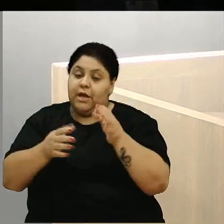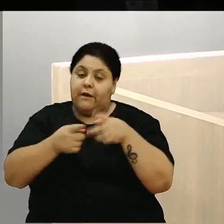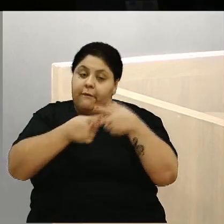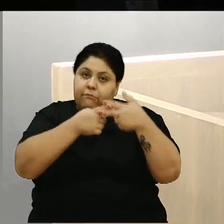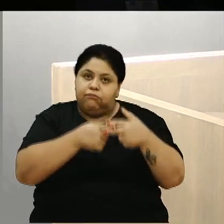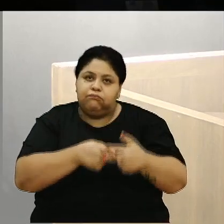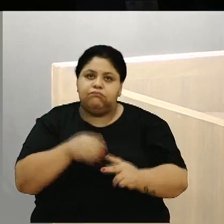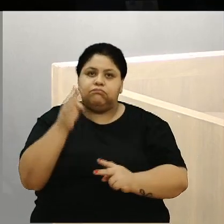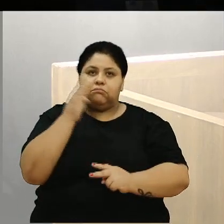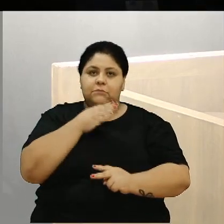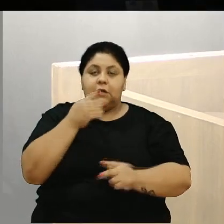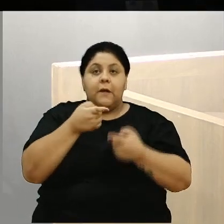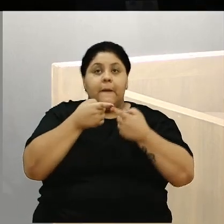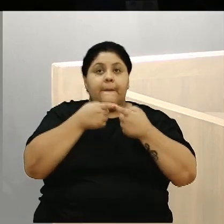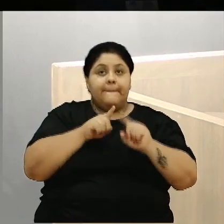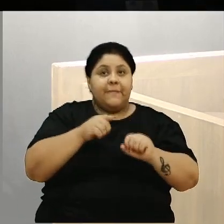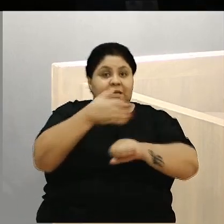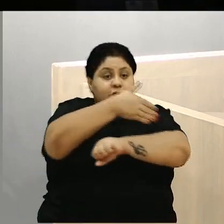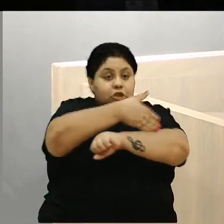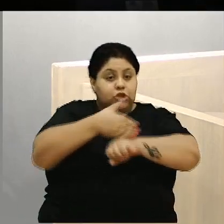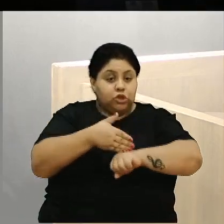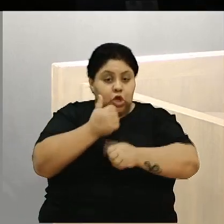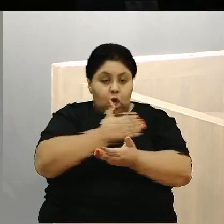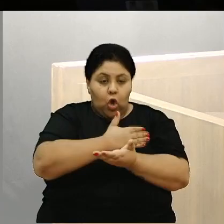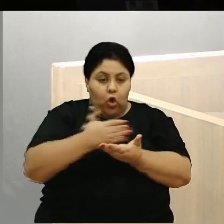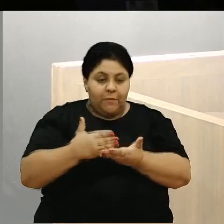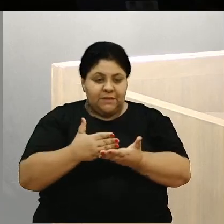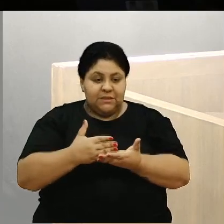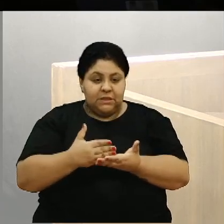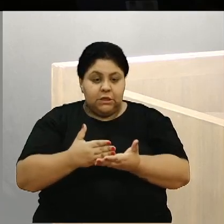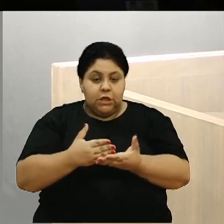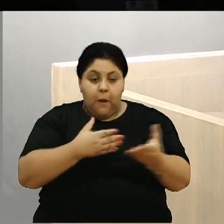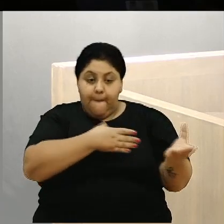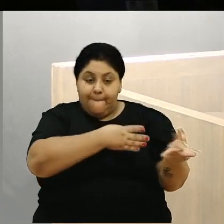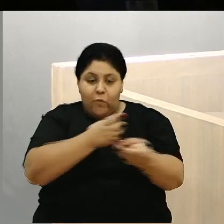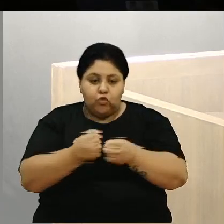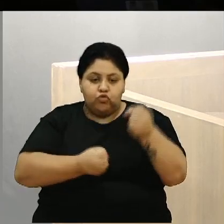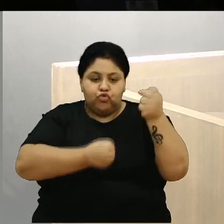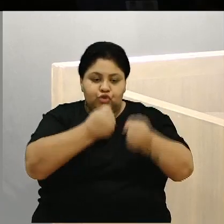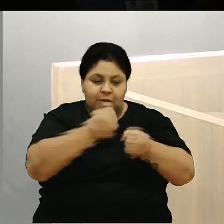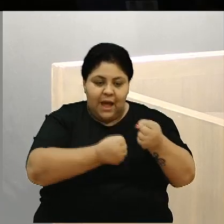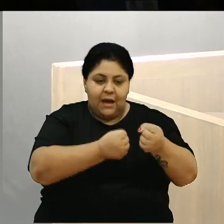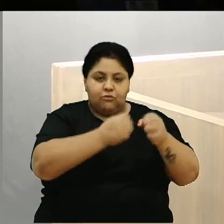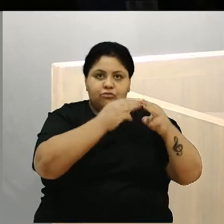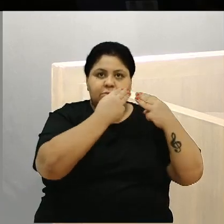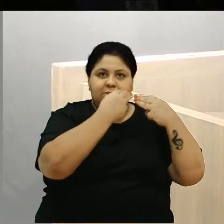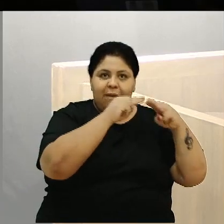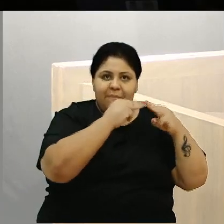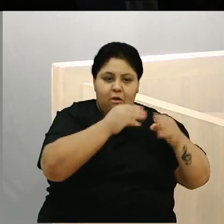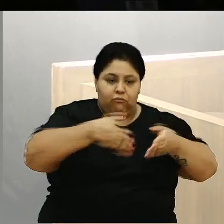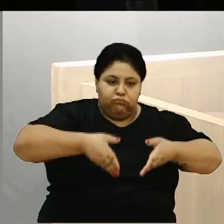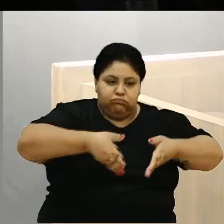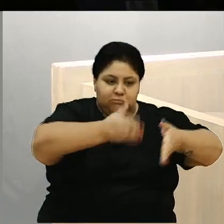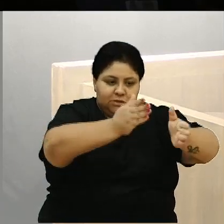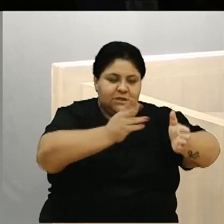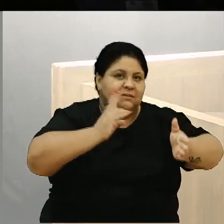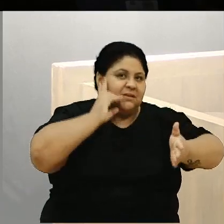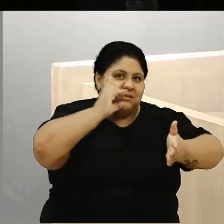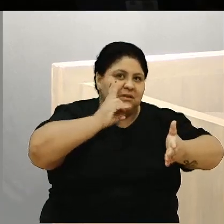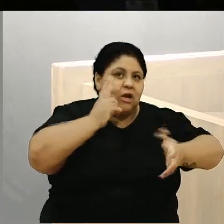é uma via que, se a gente começar a colocar uma sobrecarga muito grande, né, a gente pode ter novamente